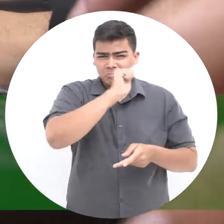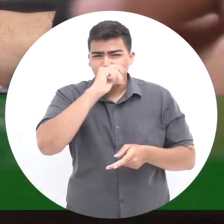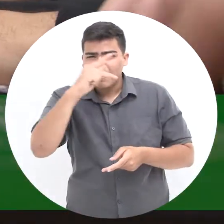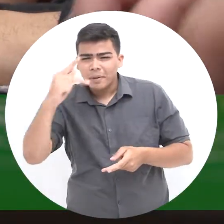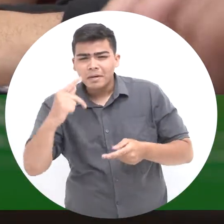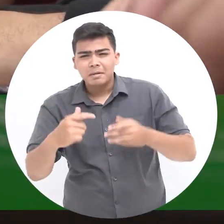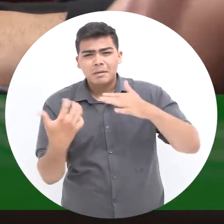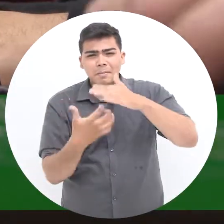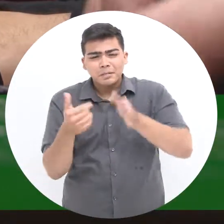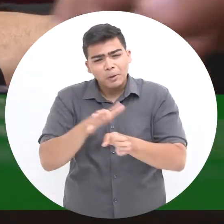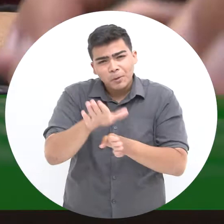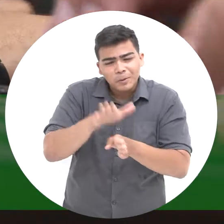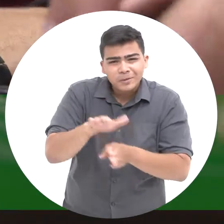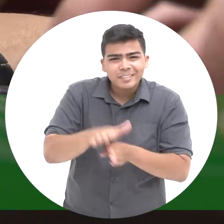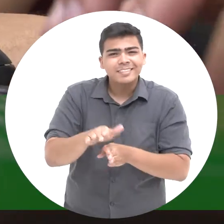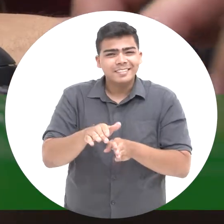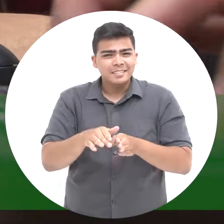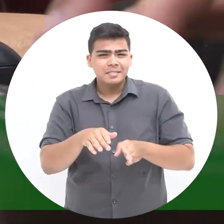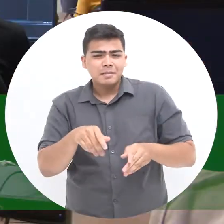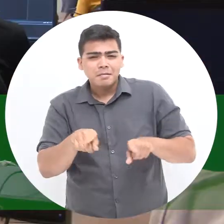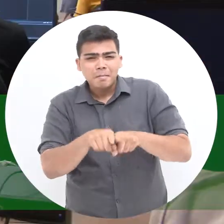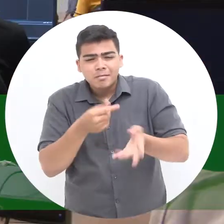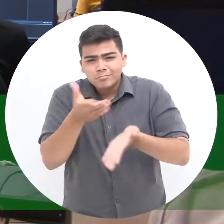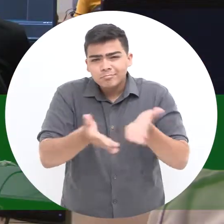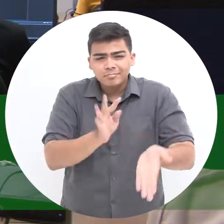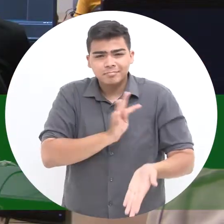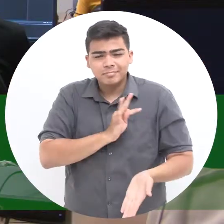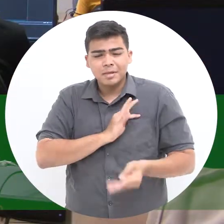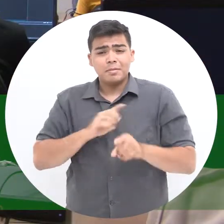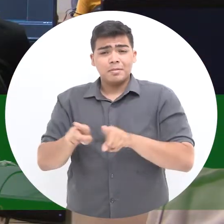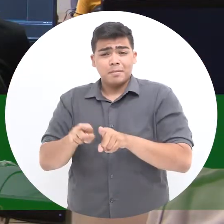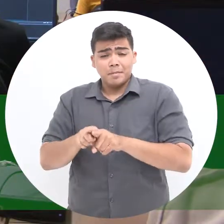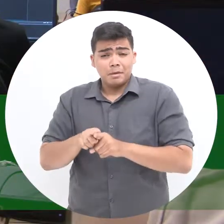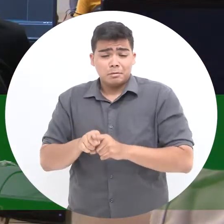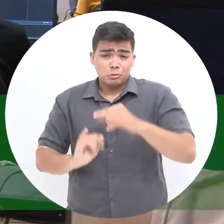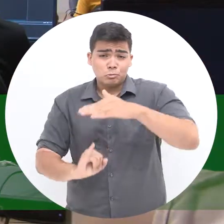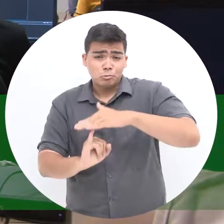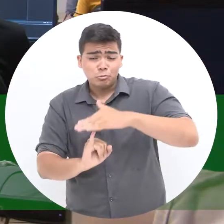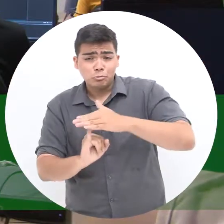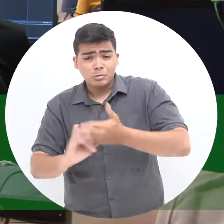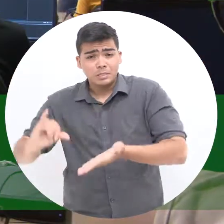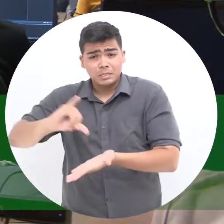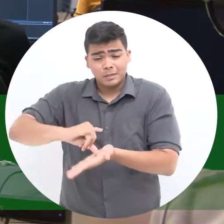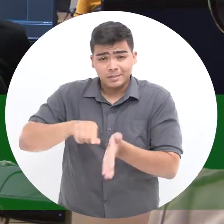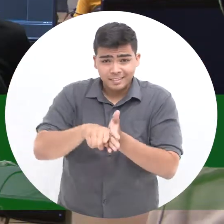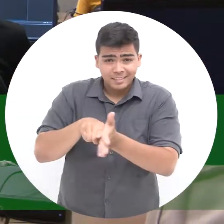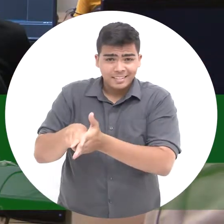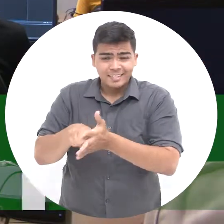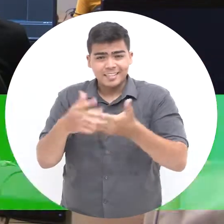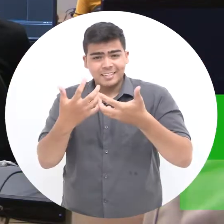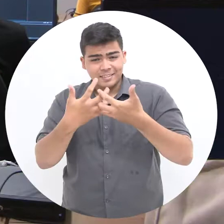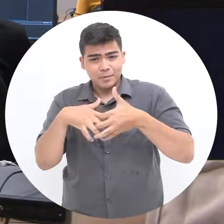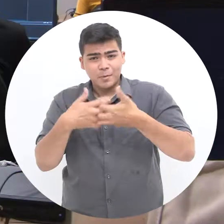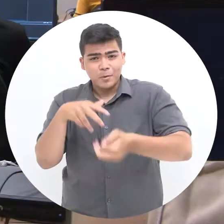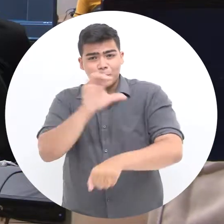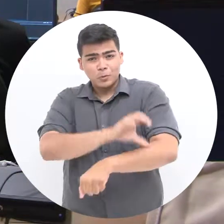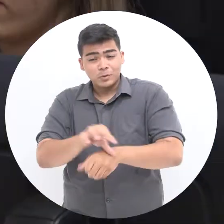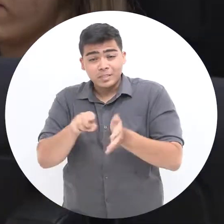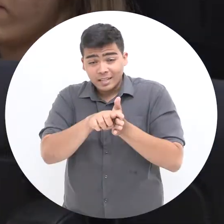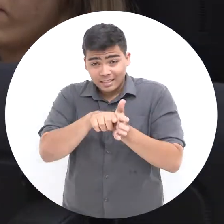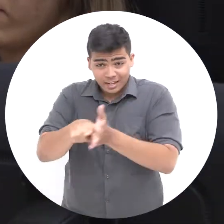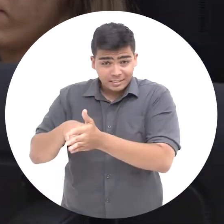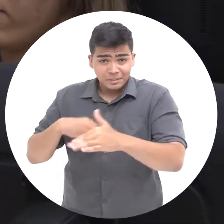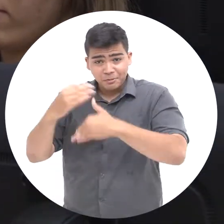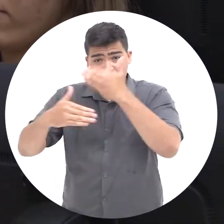assistência técnica e consultoria em empresas de tecnologia e institutos e centros de pesquisa no ifpb o